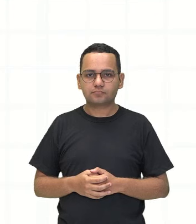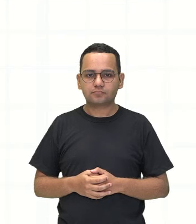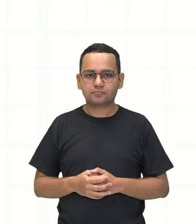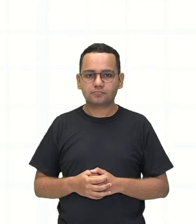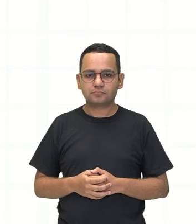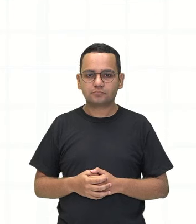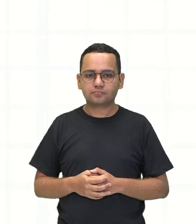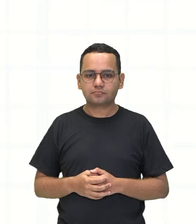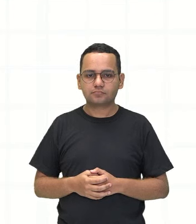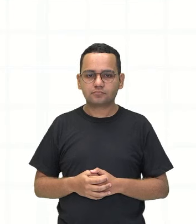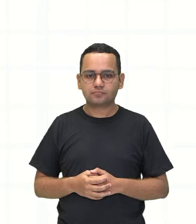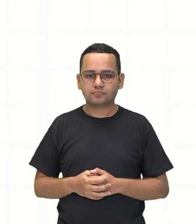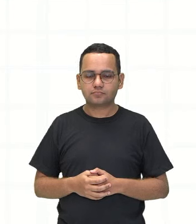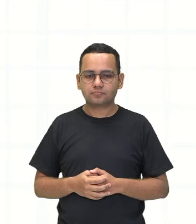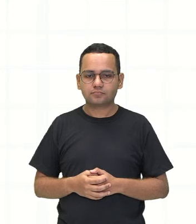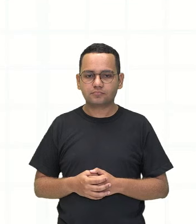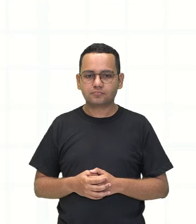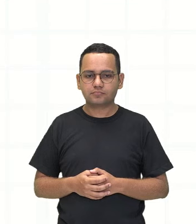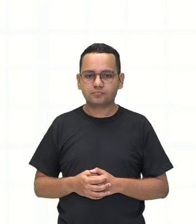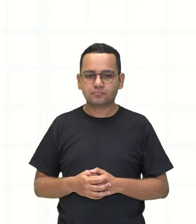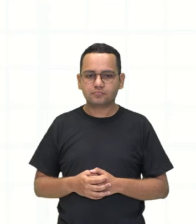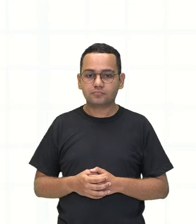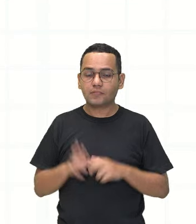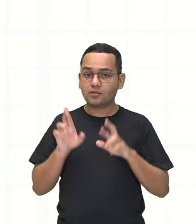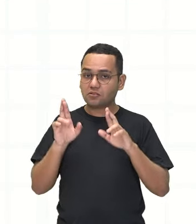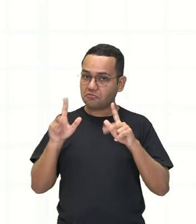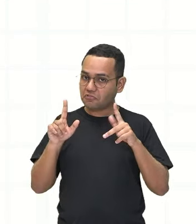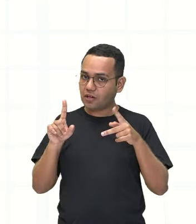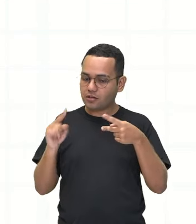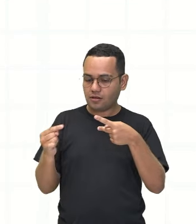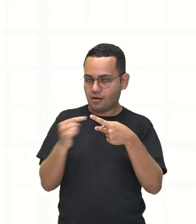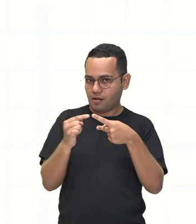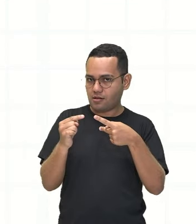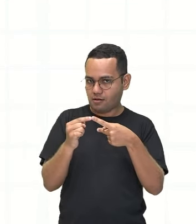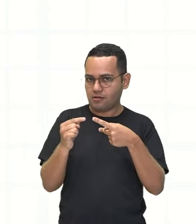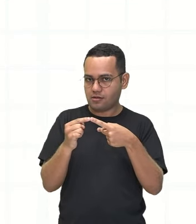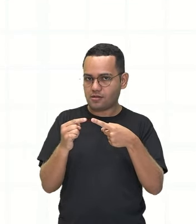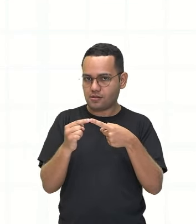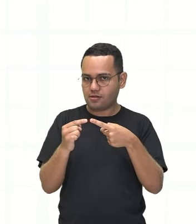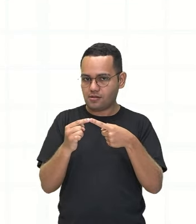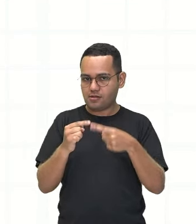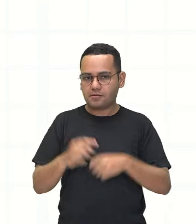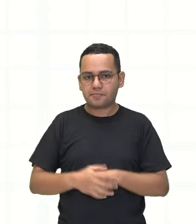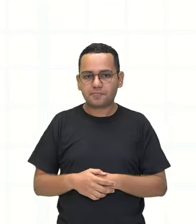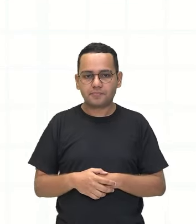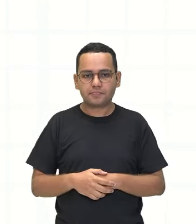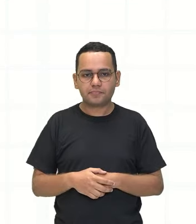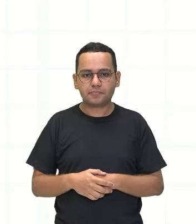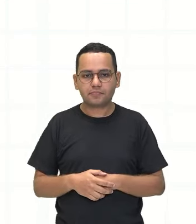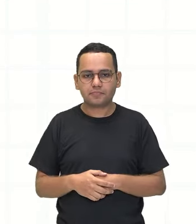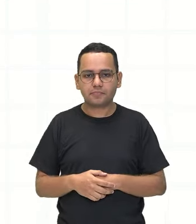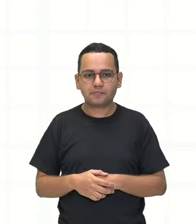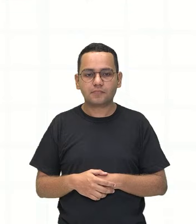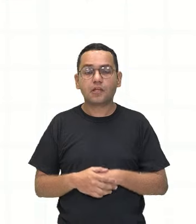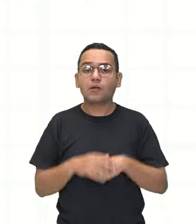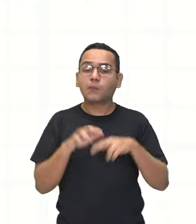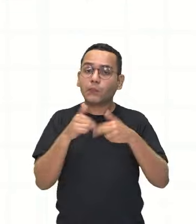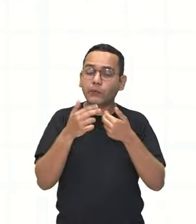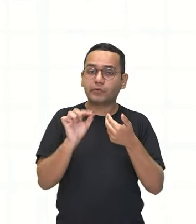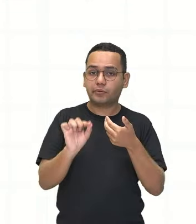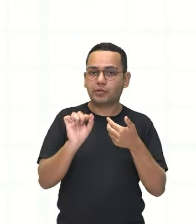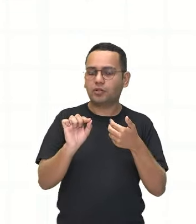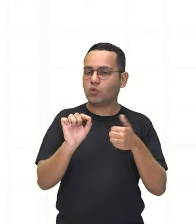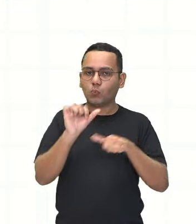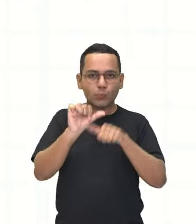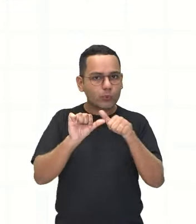É diferente do que acontece no sobrecomum, tá? Que o sobrecomum, ele não muda nem o artigo e nem